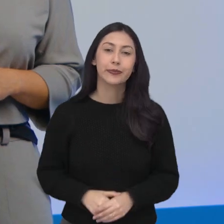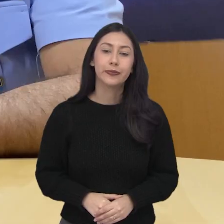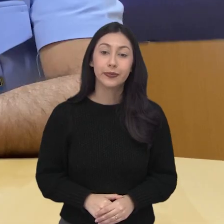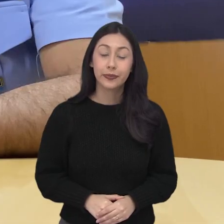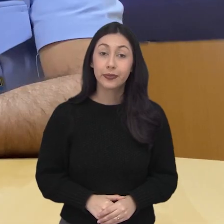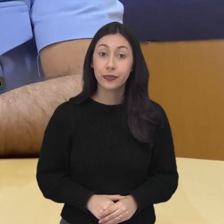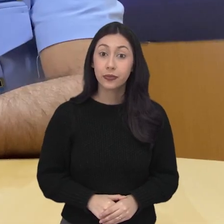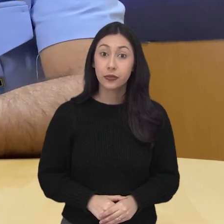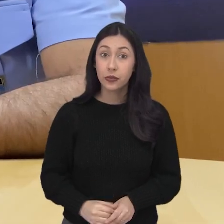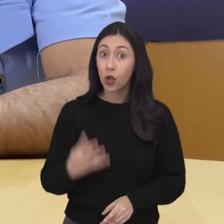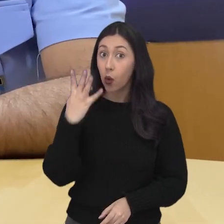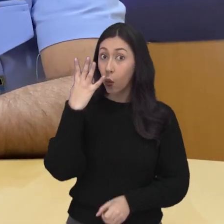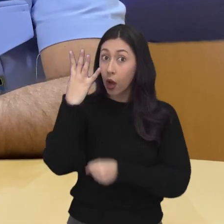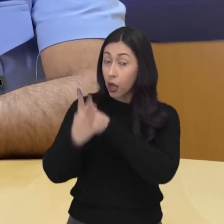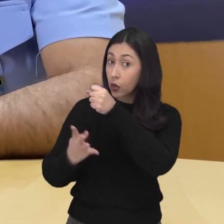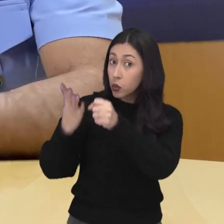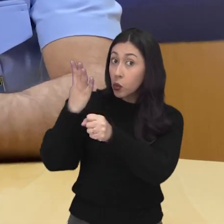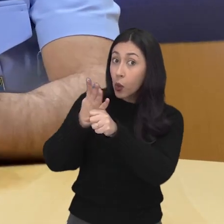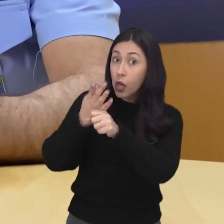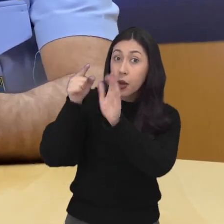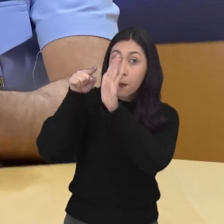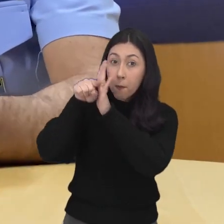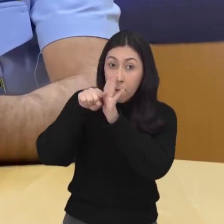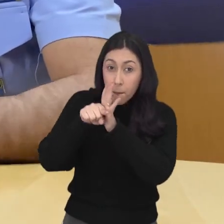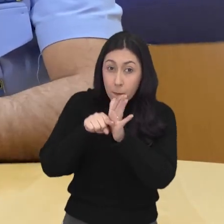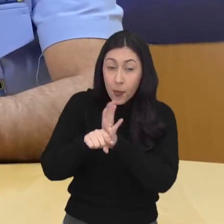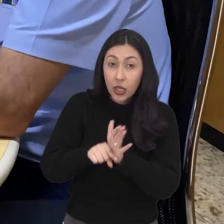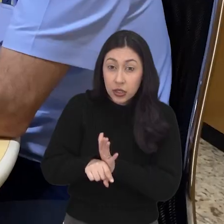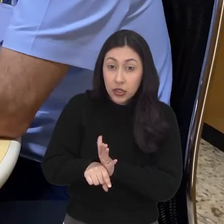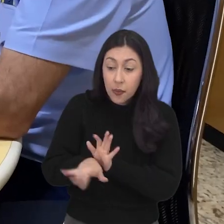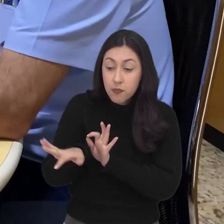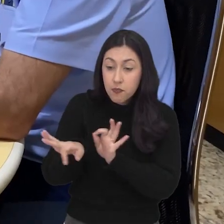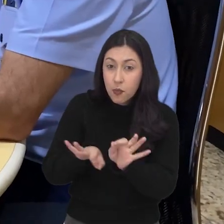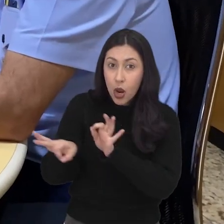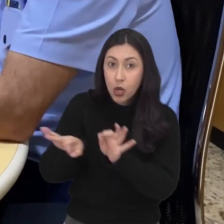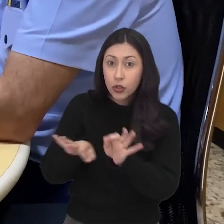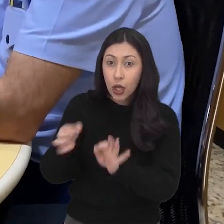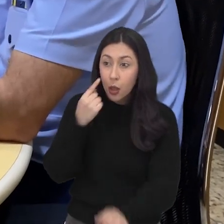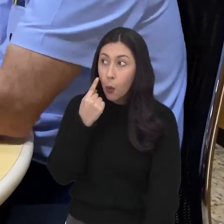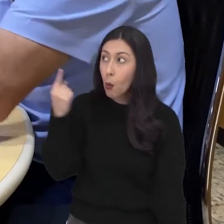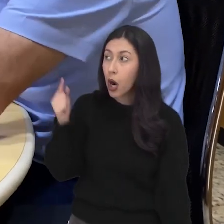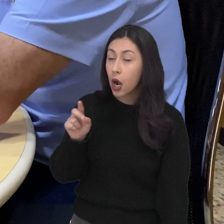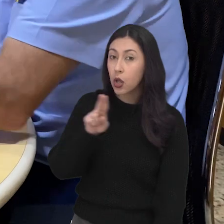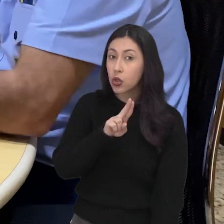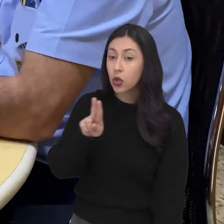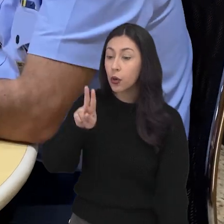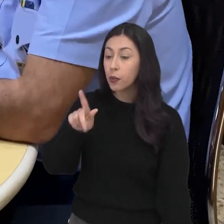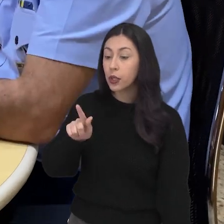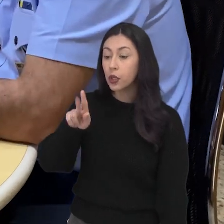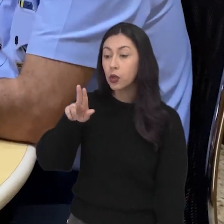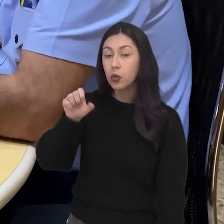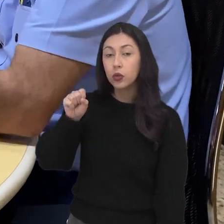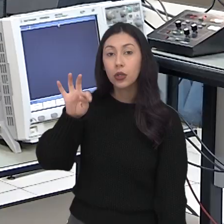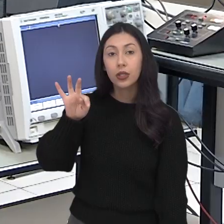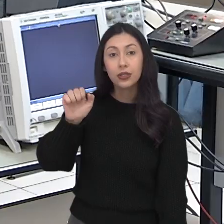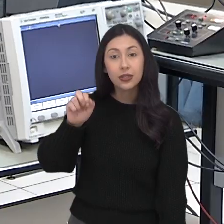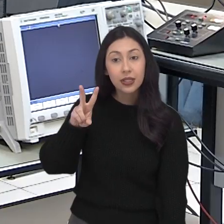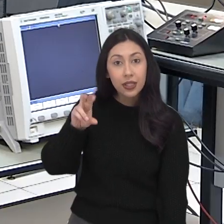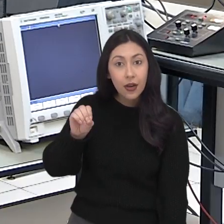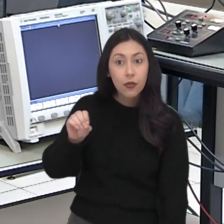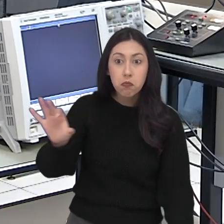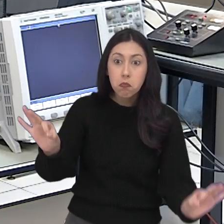gente. Foram 4 anos de pesquisa para que o projeto do coronel engenheiro Gustavo Farrah ficasse pronto.